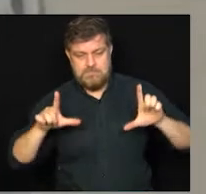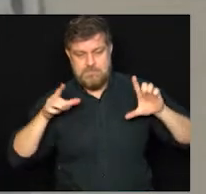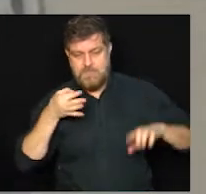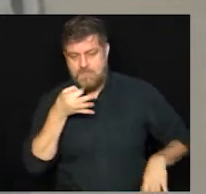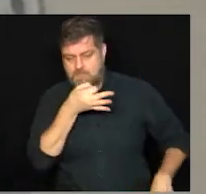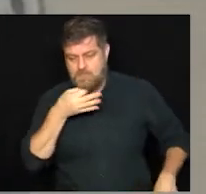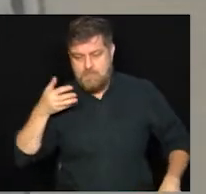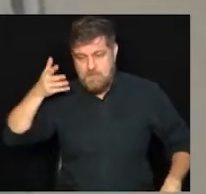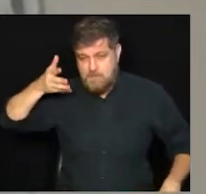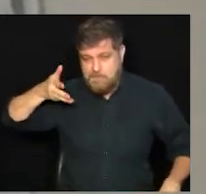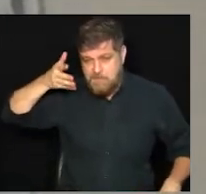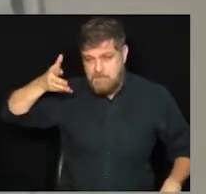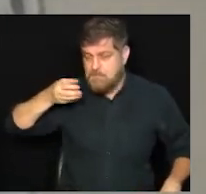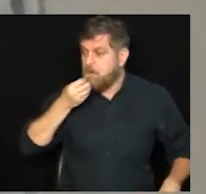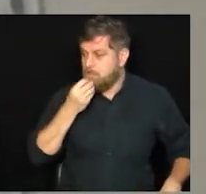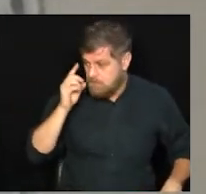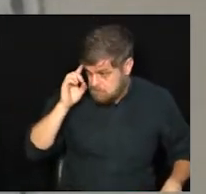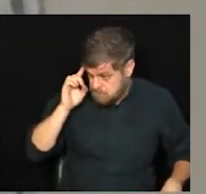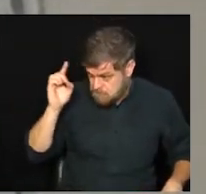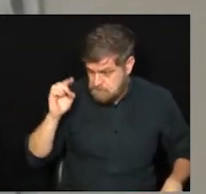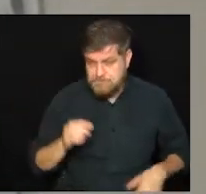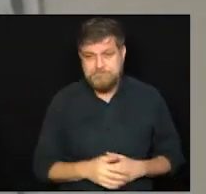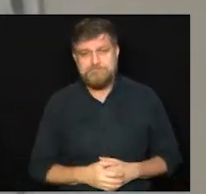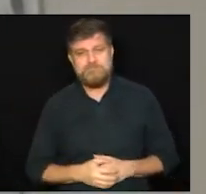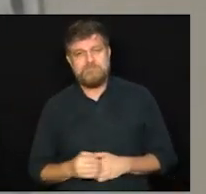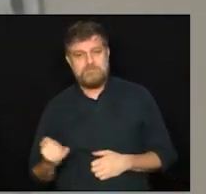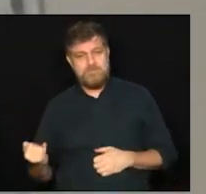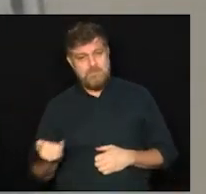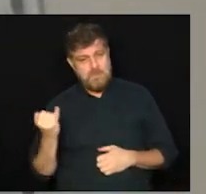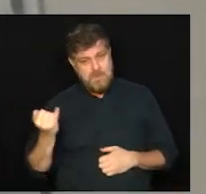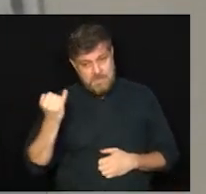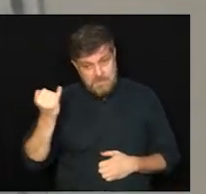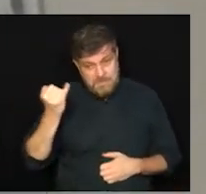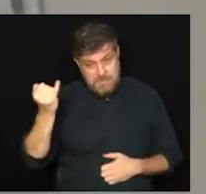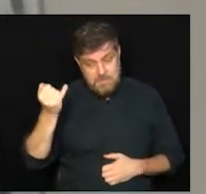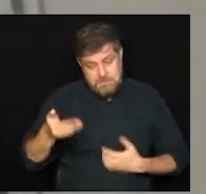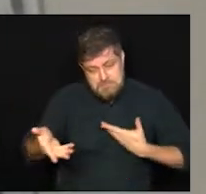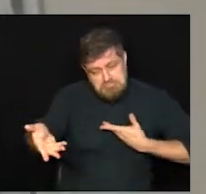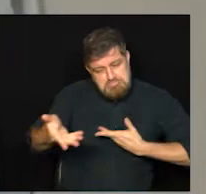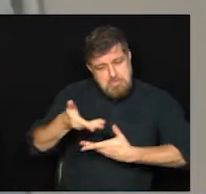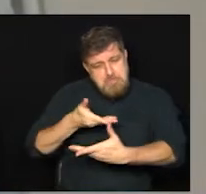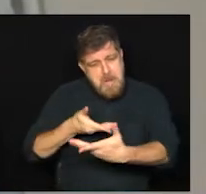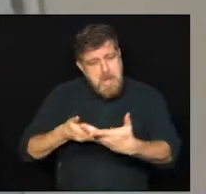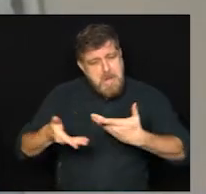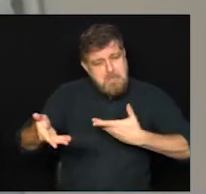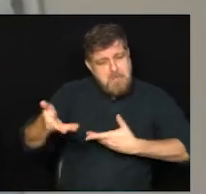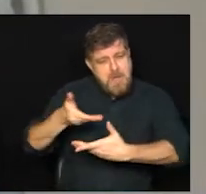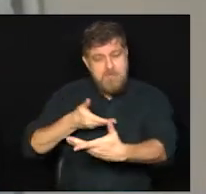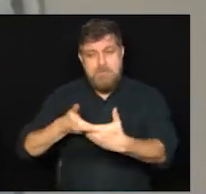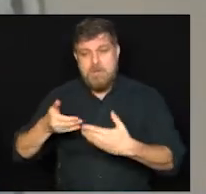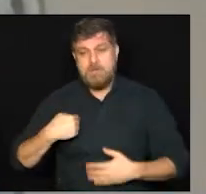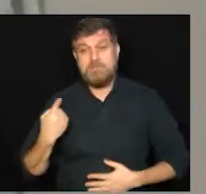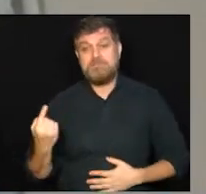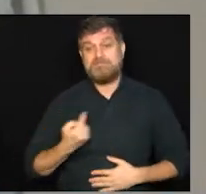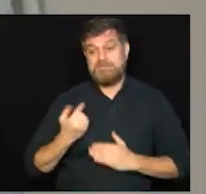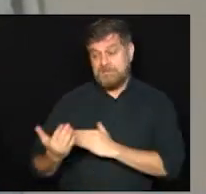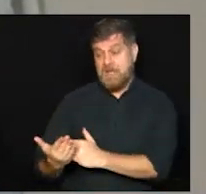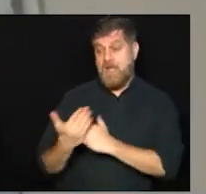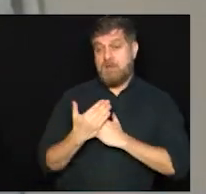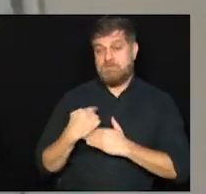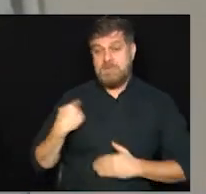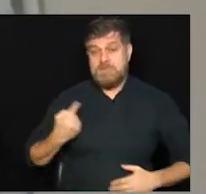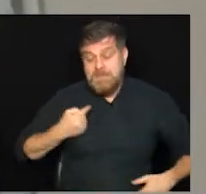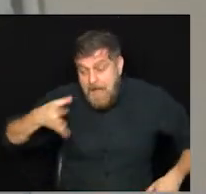É muito importante esse relacionamento com vocês para nos ajudar a ter um